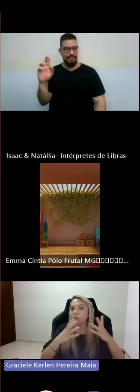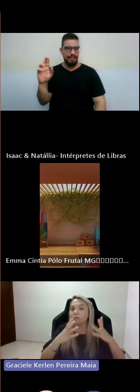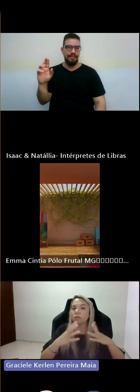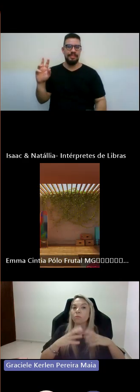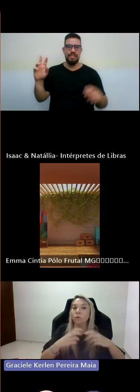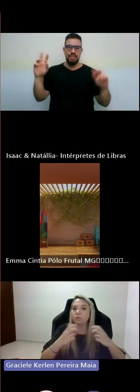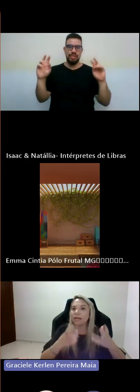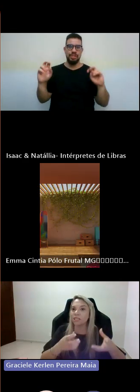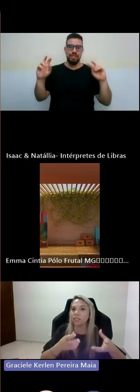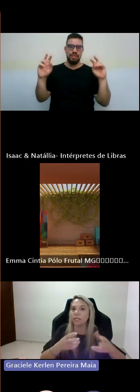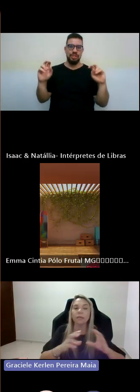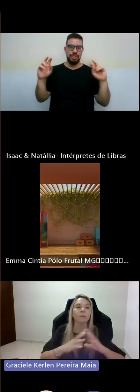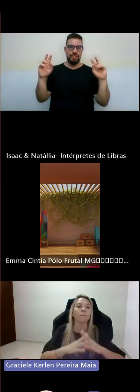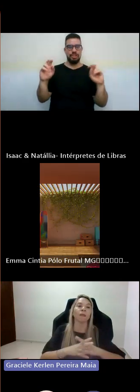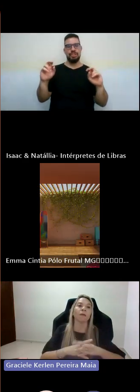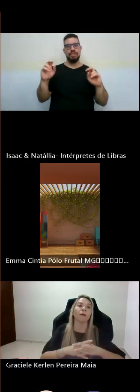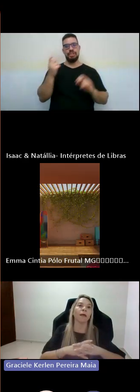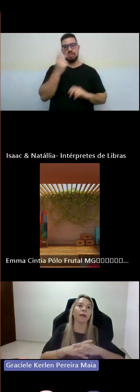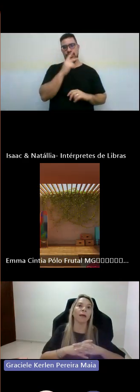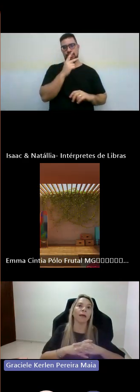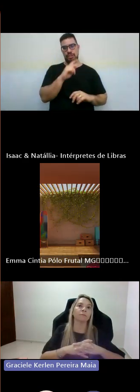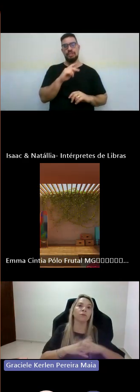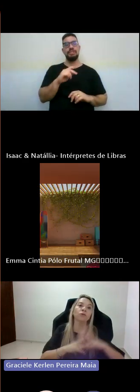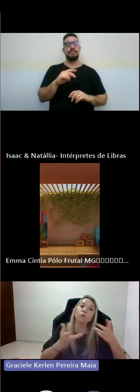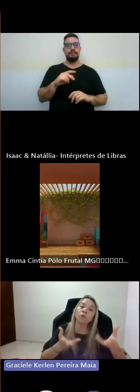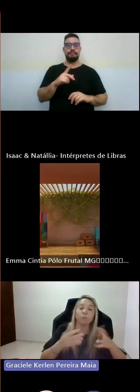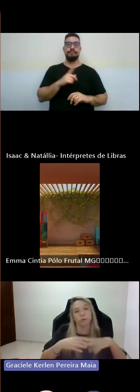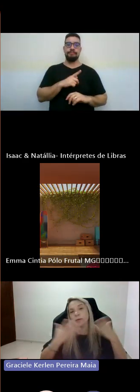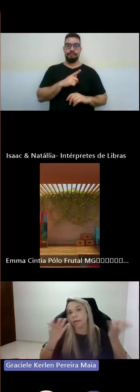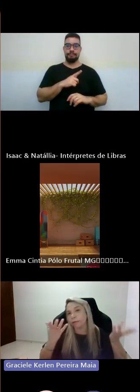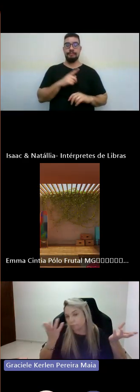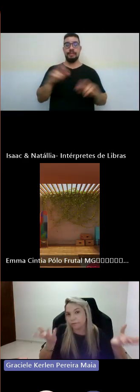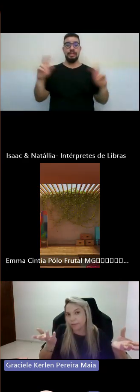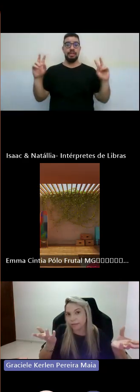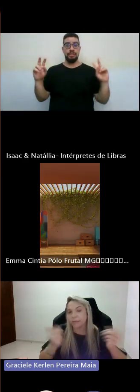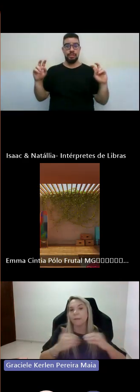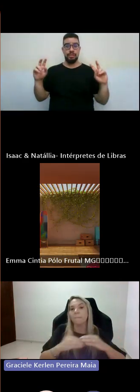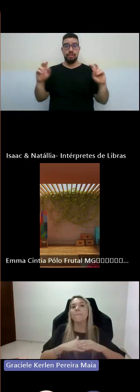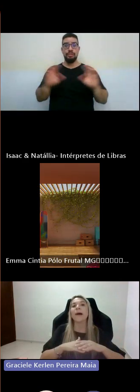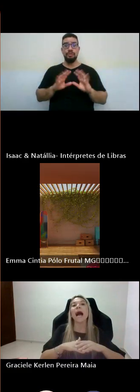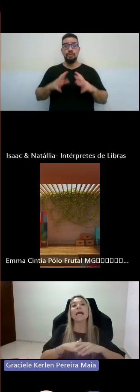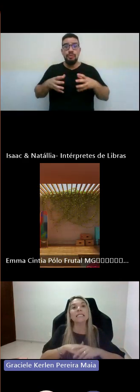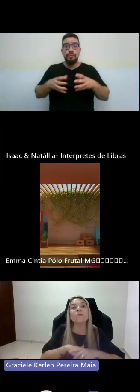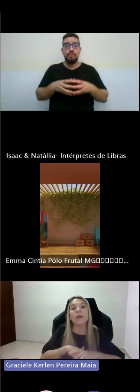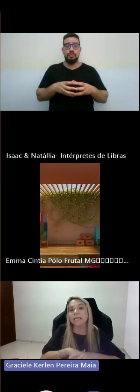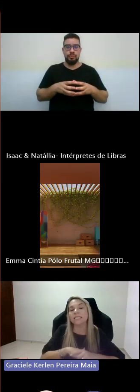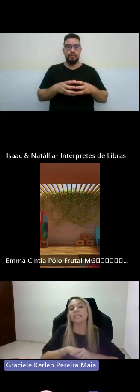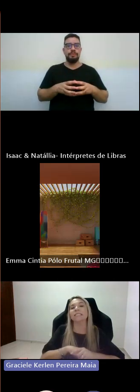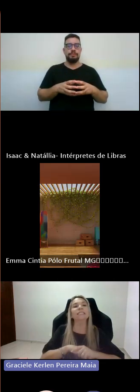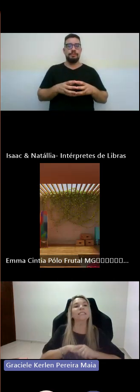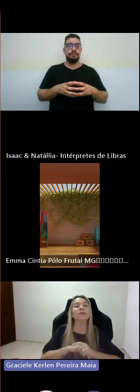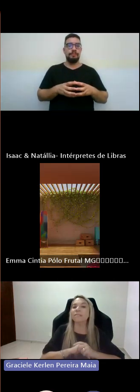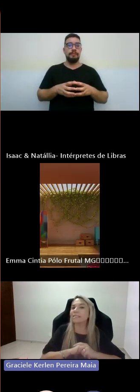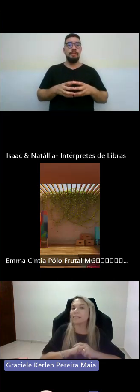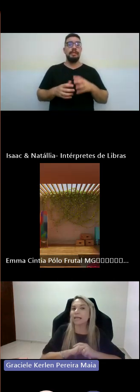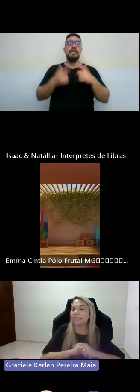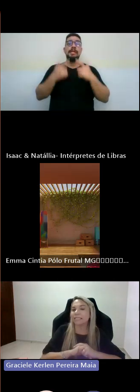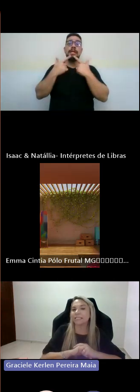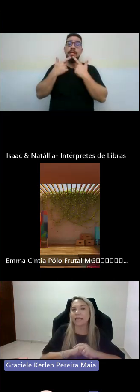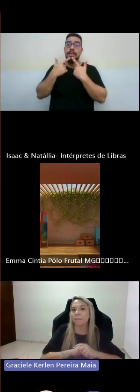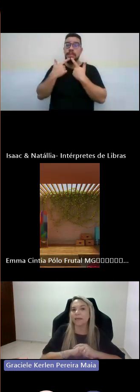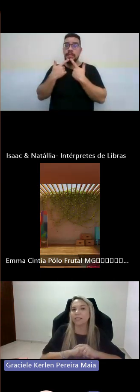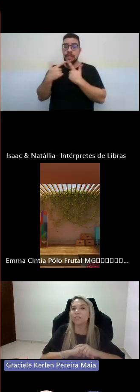estão usando muito da gíria de um grupo, de um gueto, né? A linguagem não